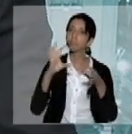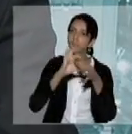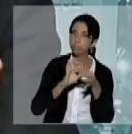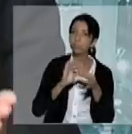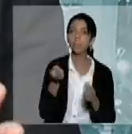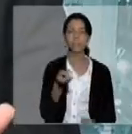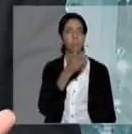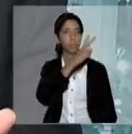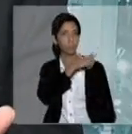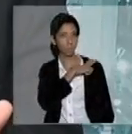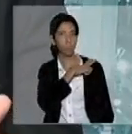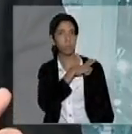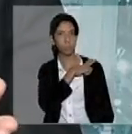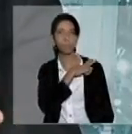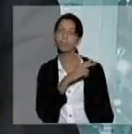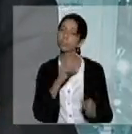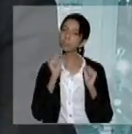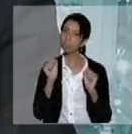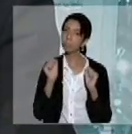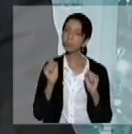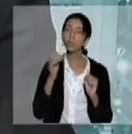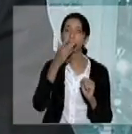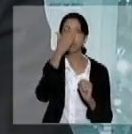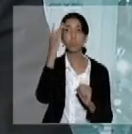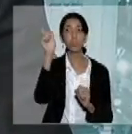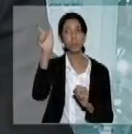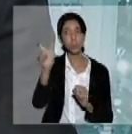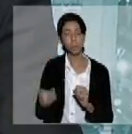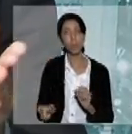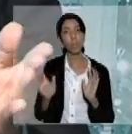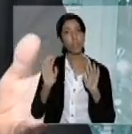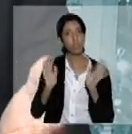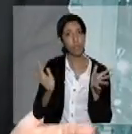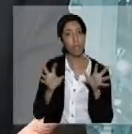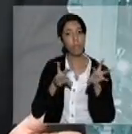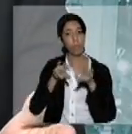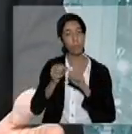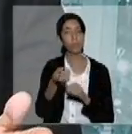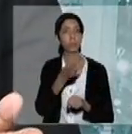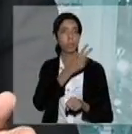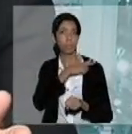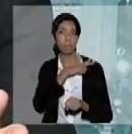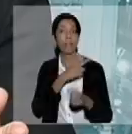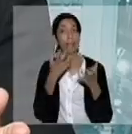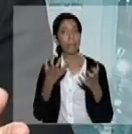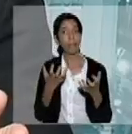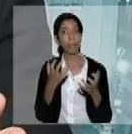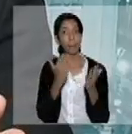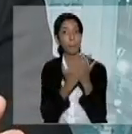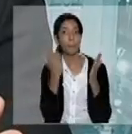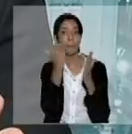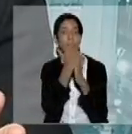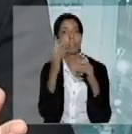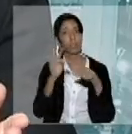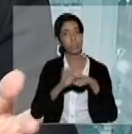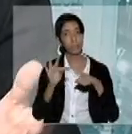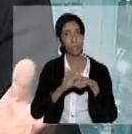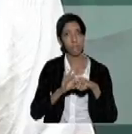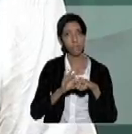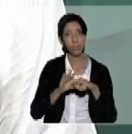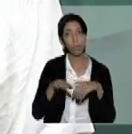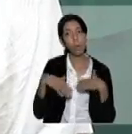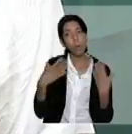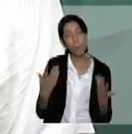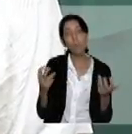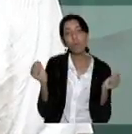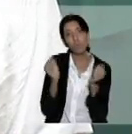atrelados ao ensino médio, né, e aí pode ser para aquela pessoa que já tem o ensino médio, quer fazer uma formação técnica. Ou